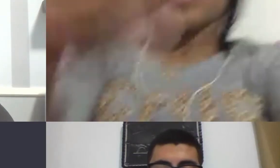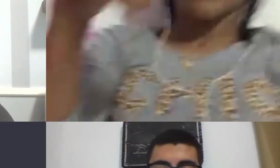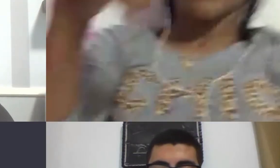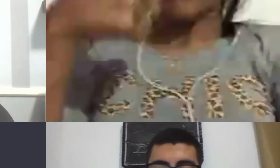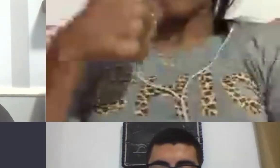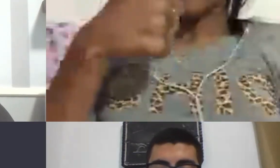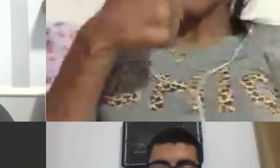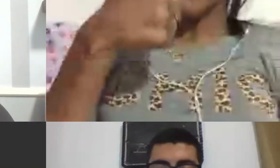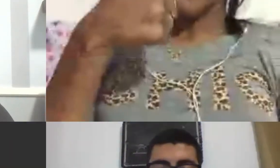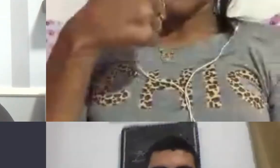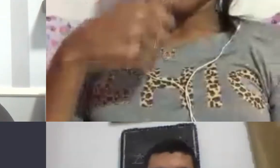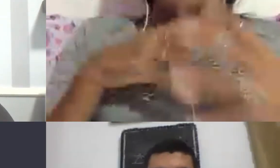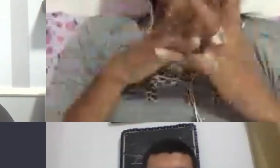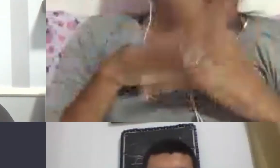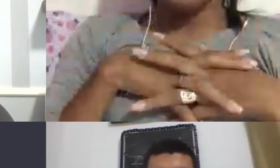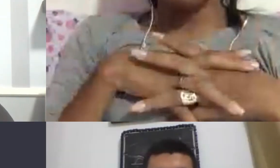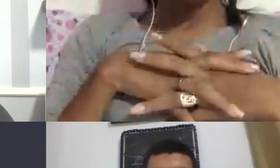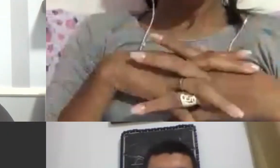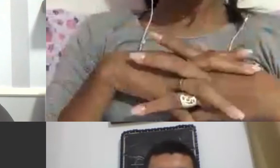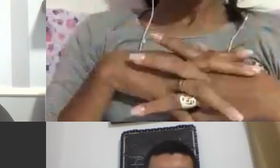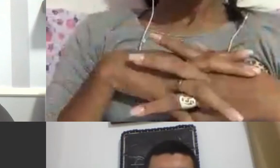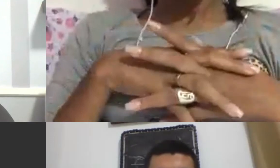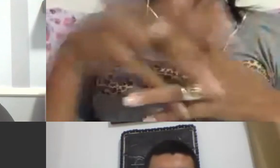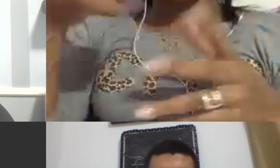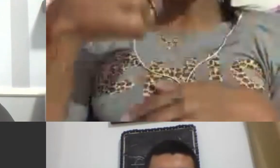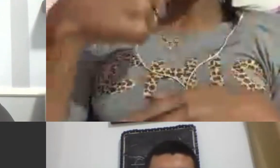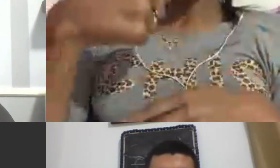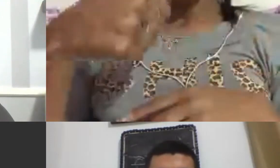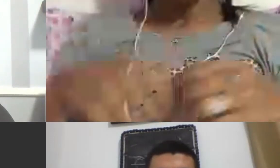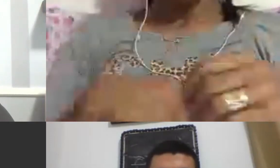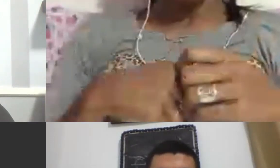Yes. Oi, Jaiane.